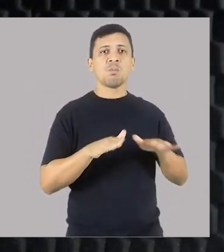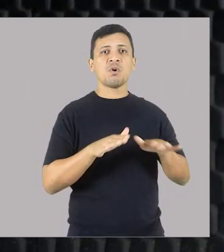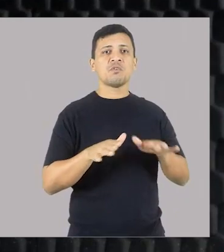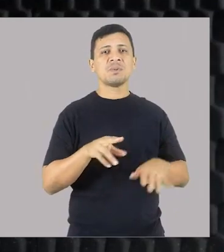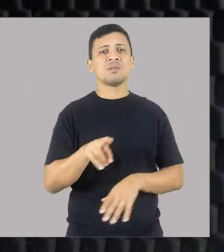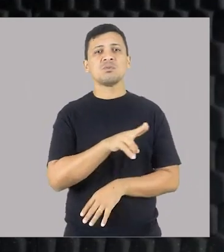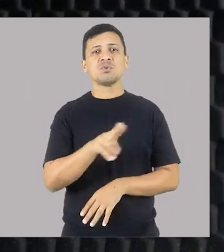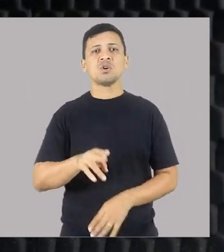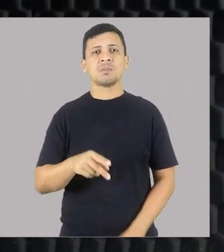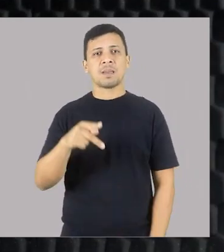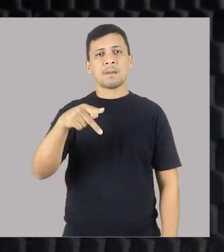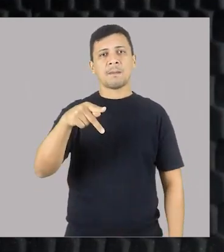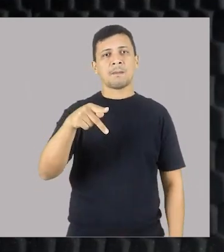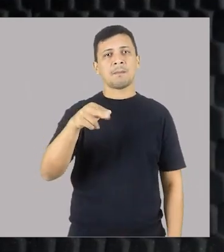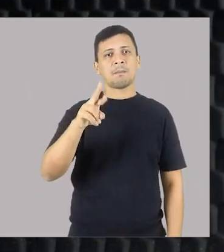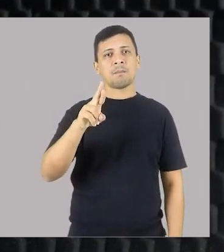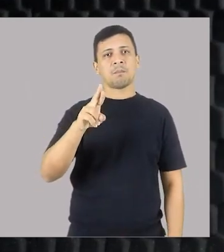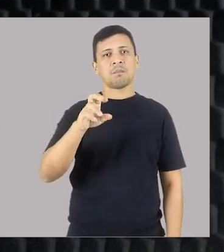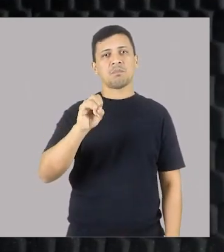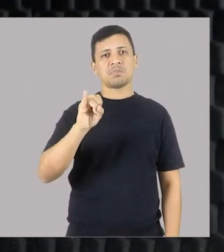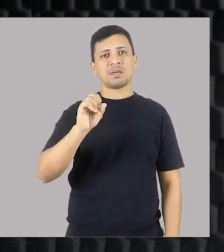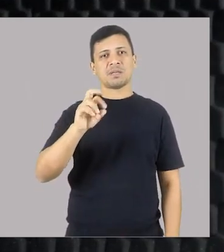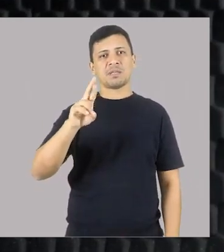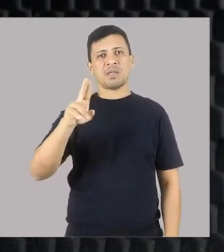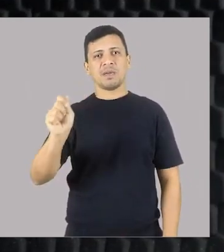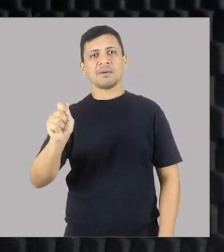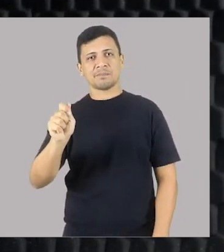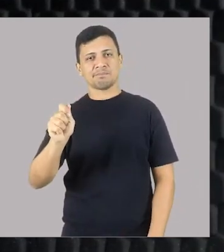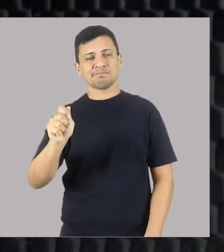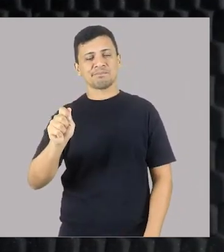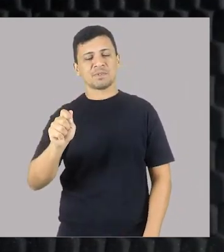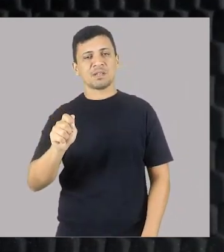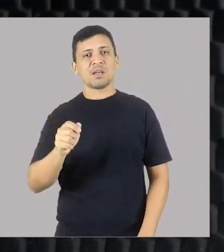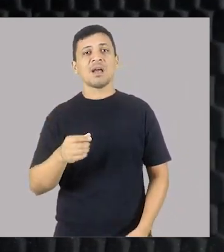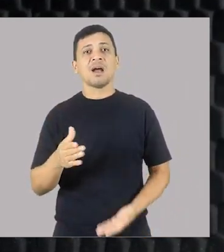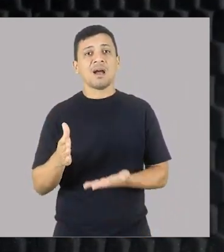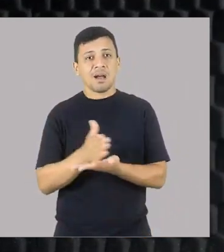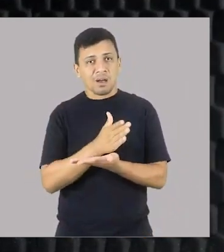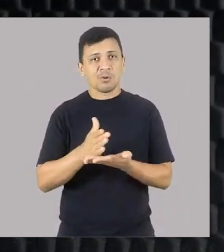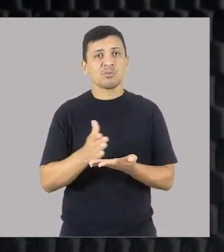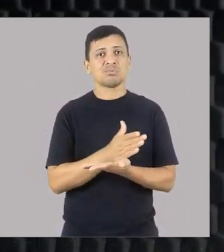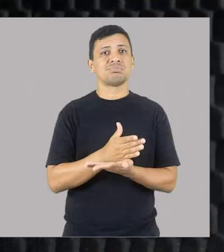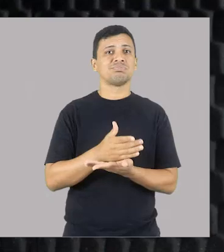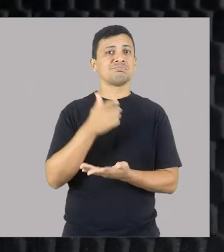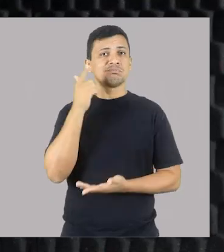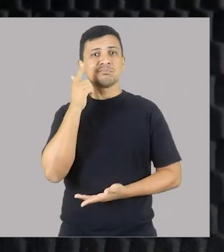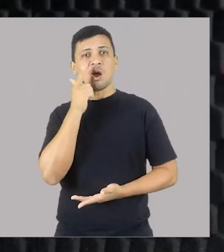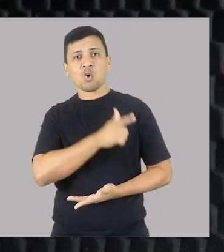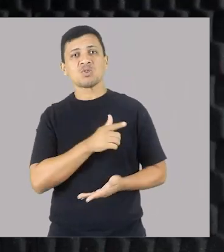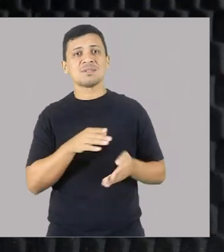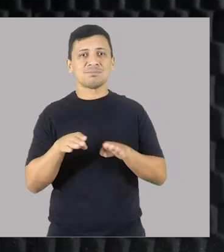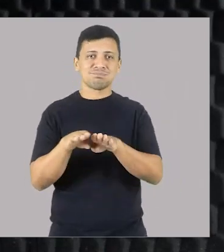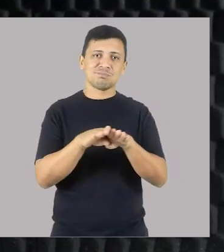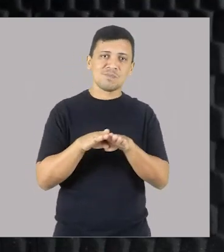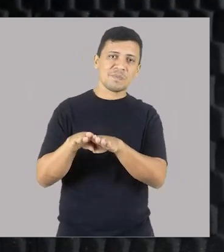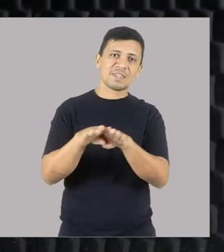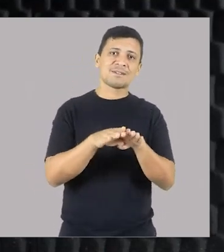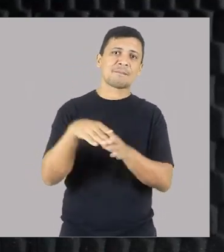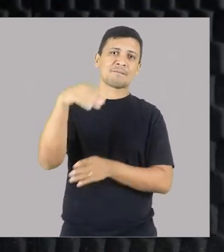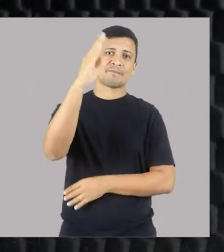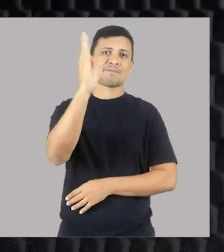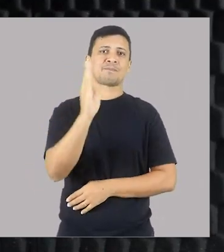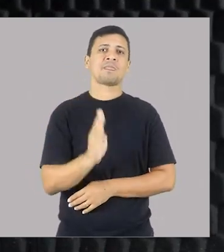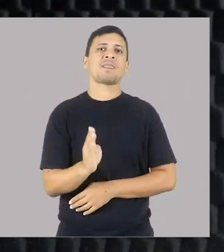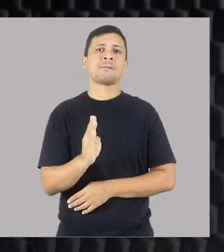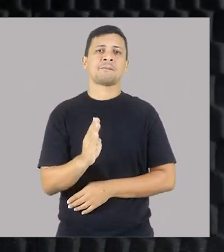então ele conseguiu reprimir esse movimento. Quer dizer, isso daria os elementos para a estabilidade, segundo alguns estudiosos.